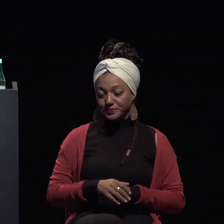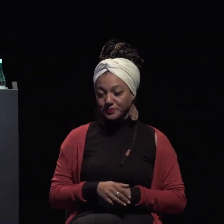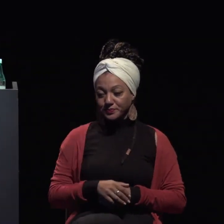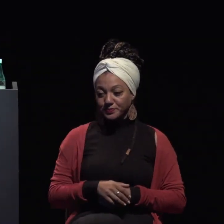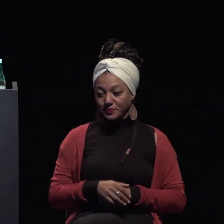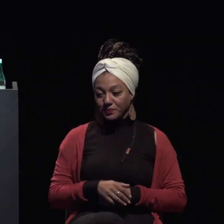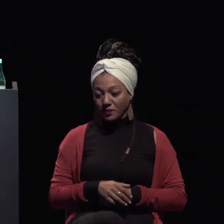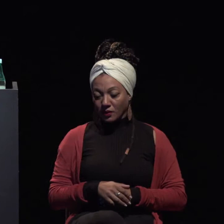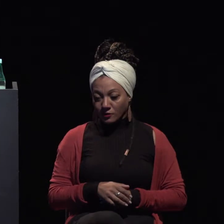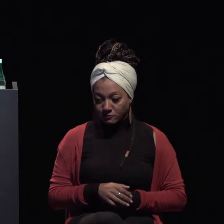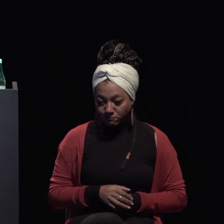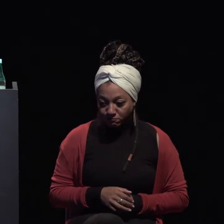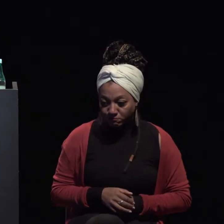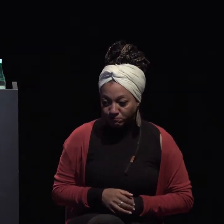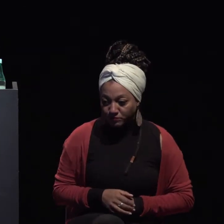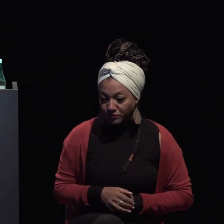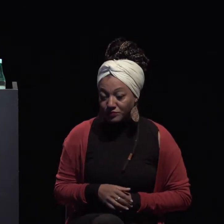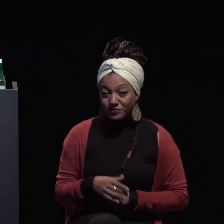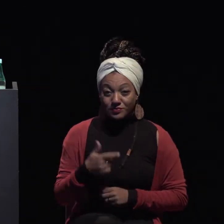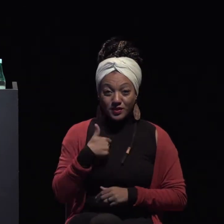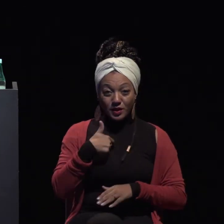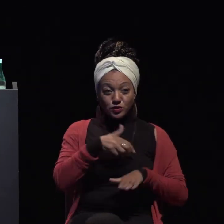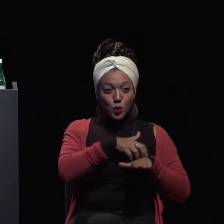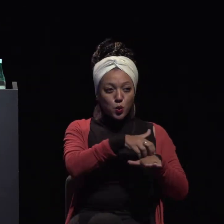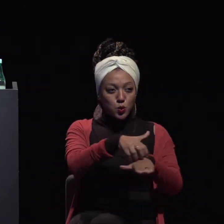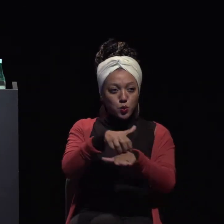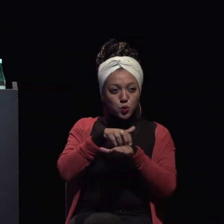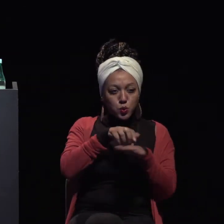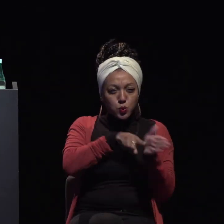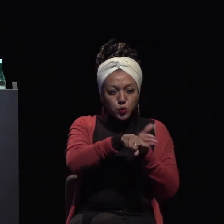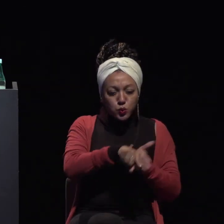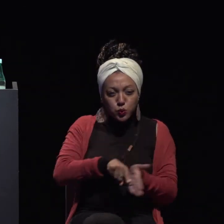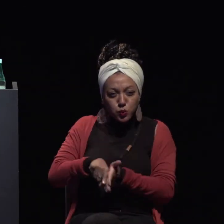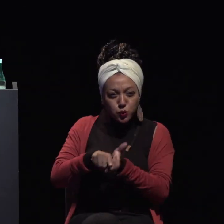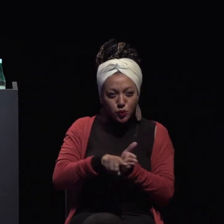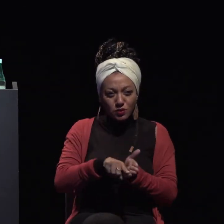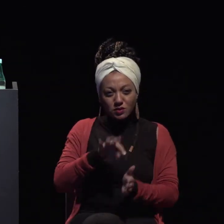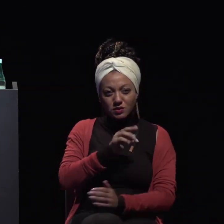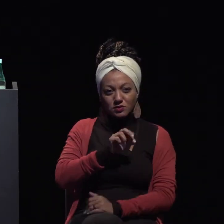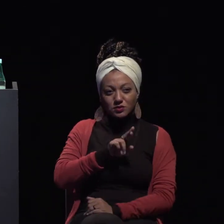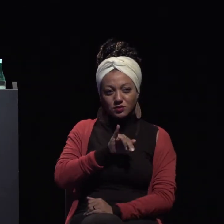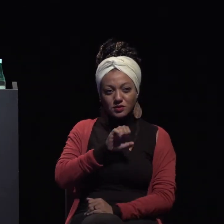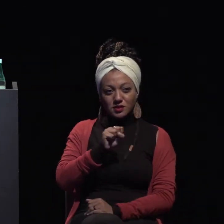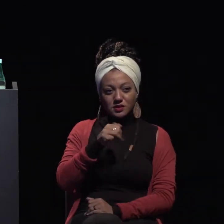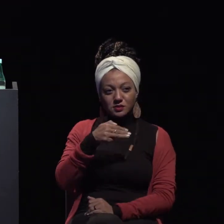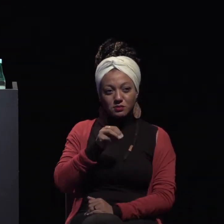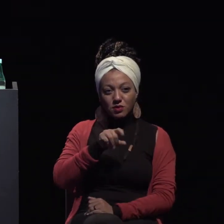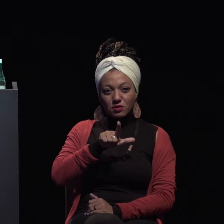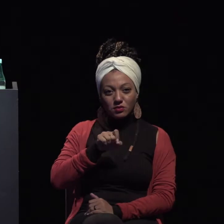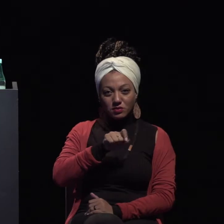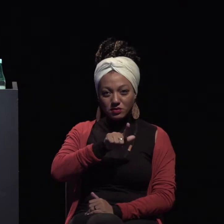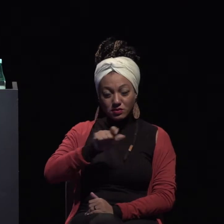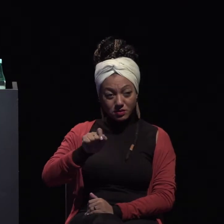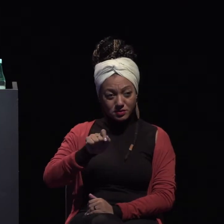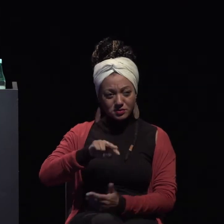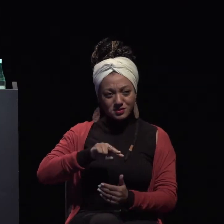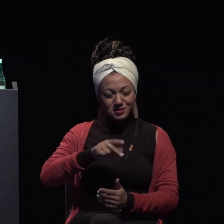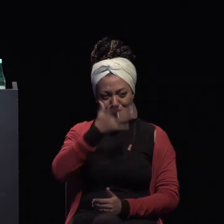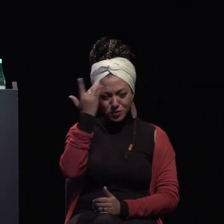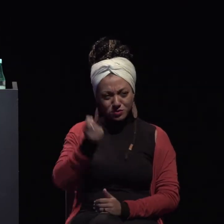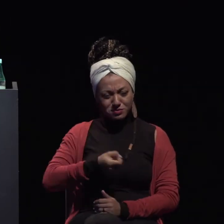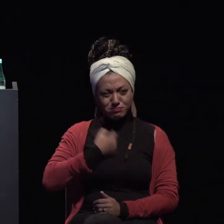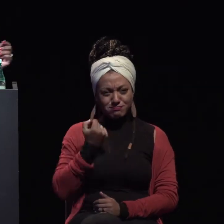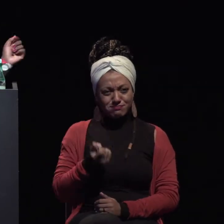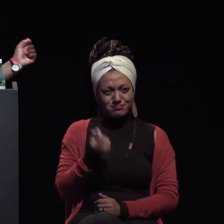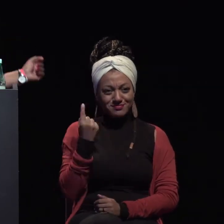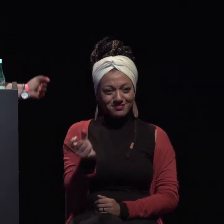lá. Eu sou turismóloga, esse nome aí que assusta algumas pessoas. Sou formada em turismo, pela PUC